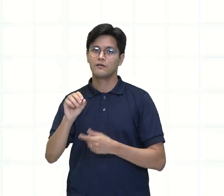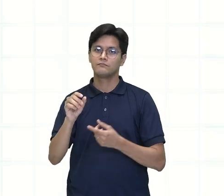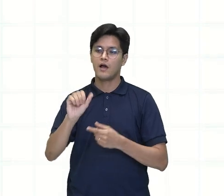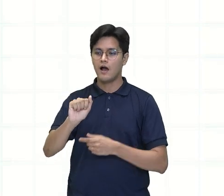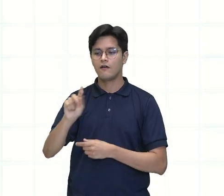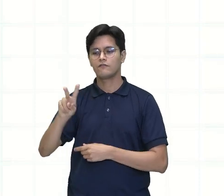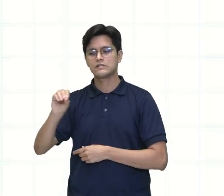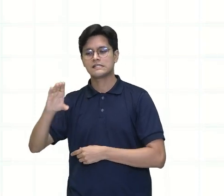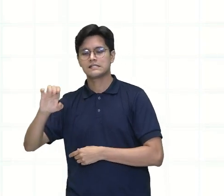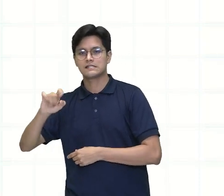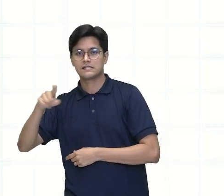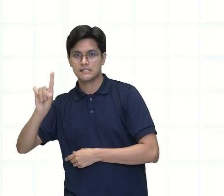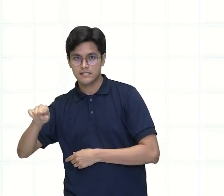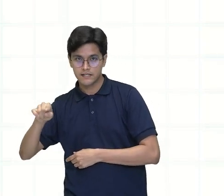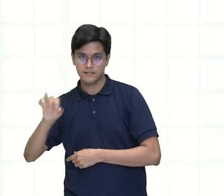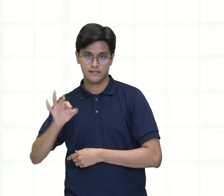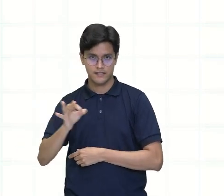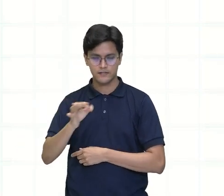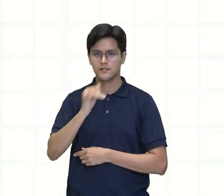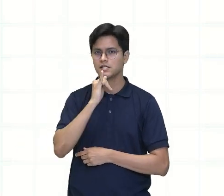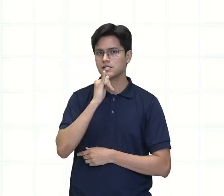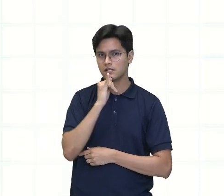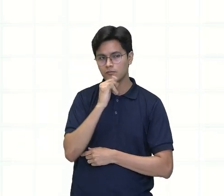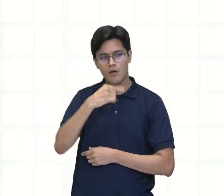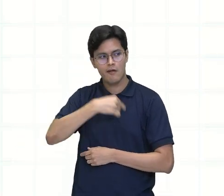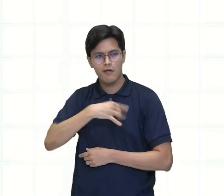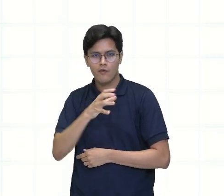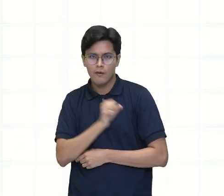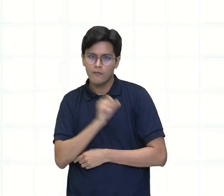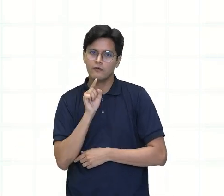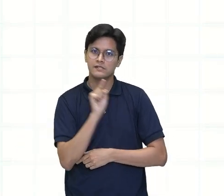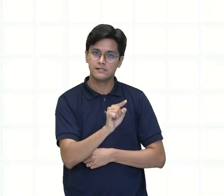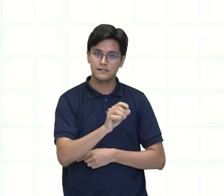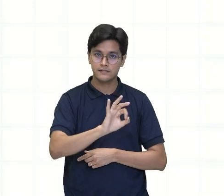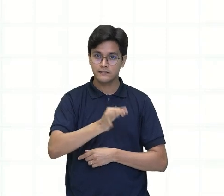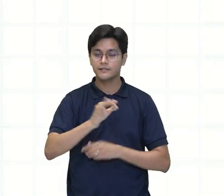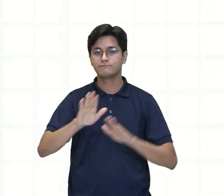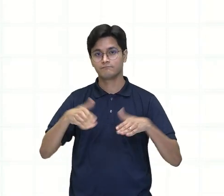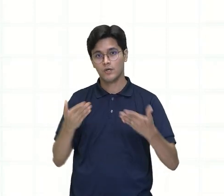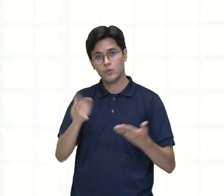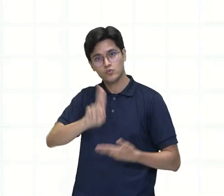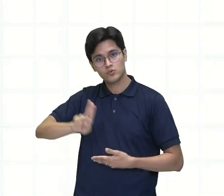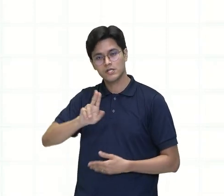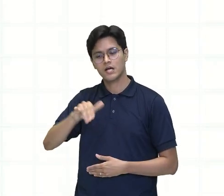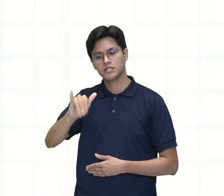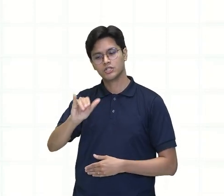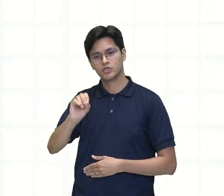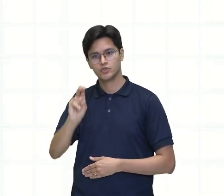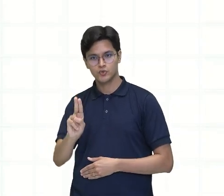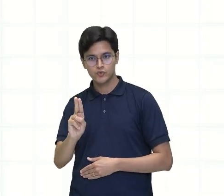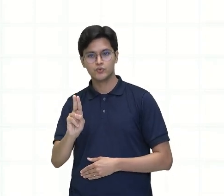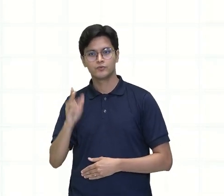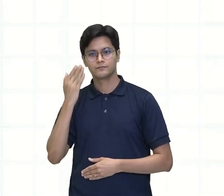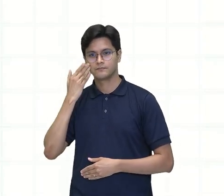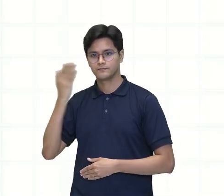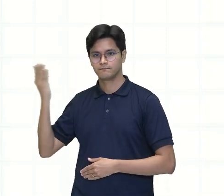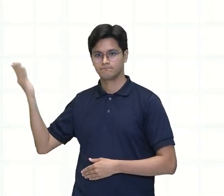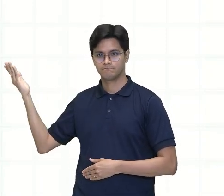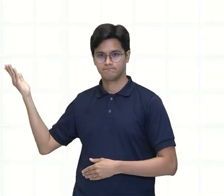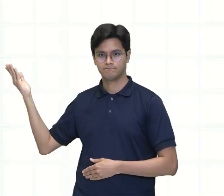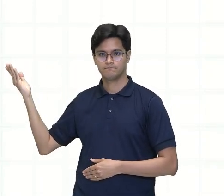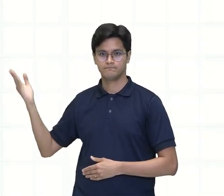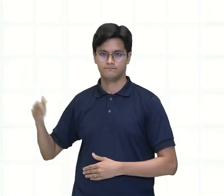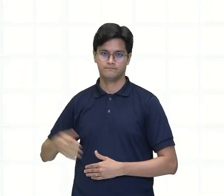é? Eu estou amando você. Então, esse you que você vai utilizar é esse aqui. Tudo bem?